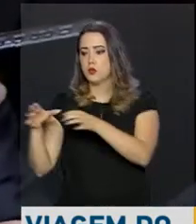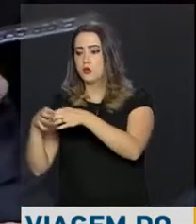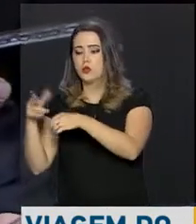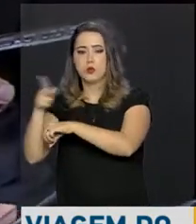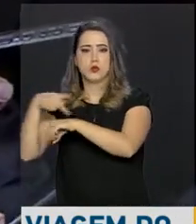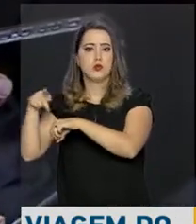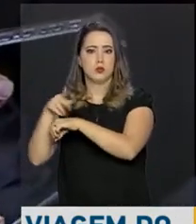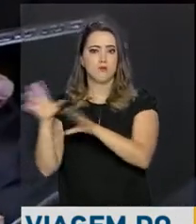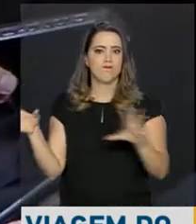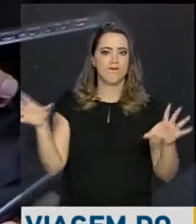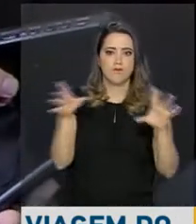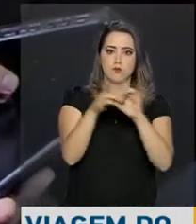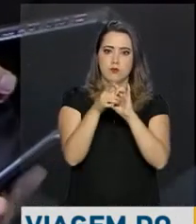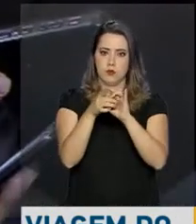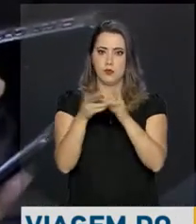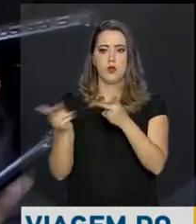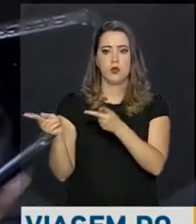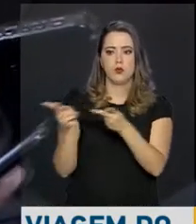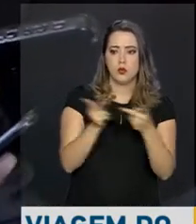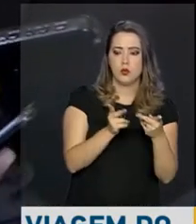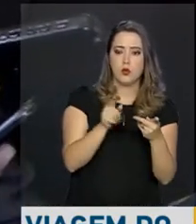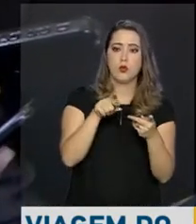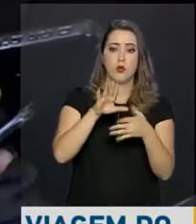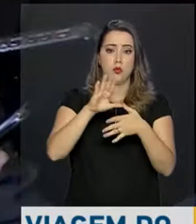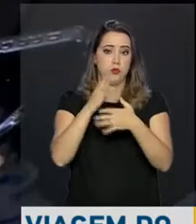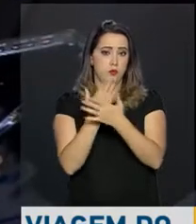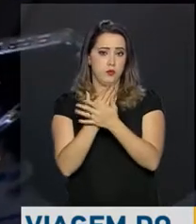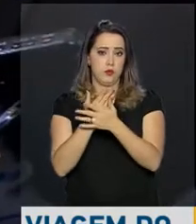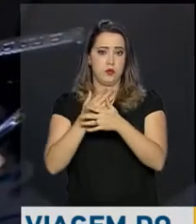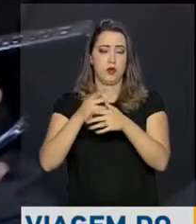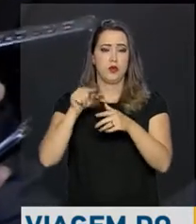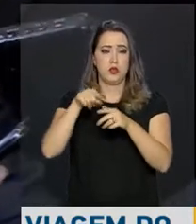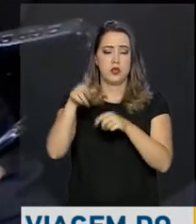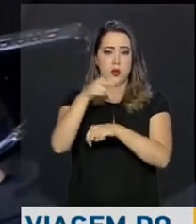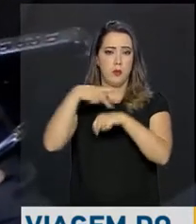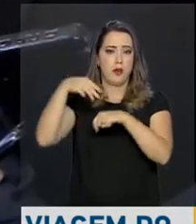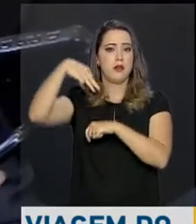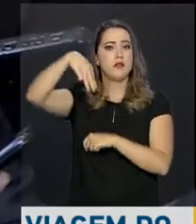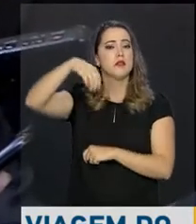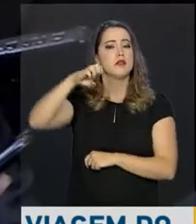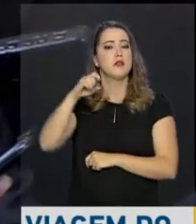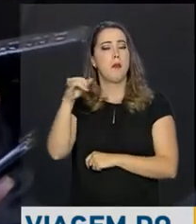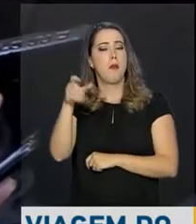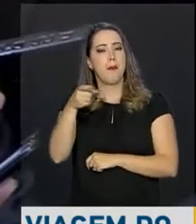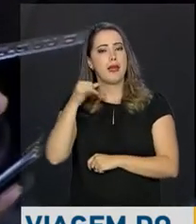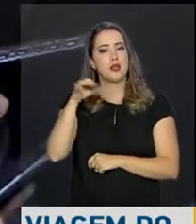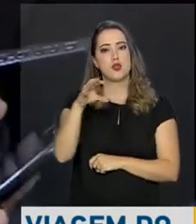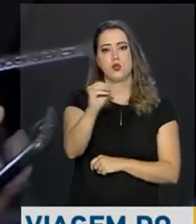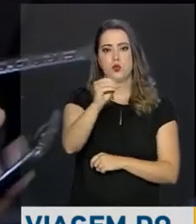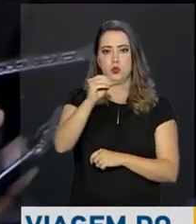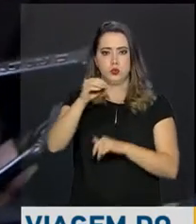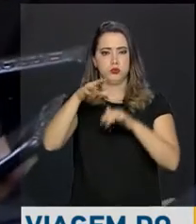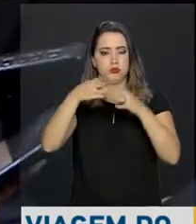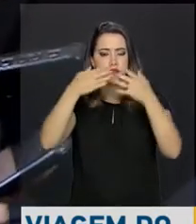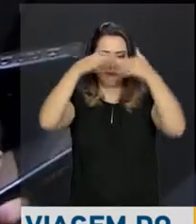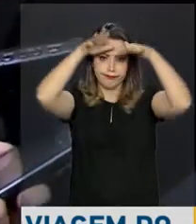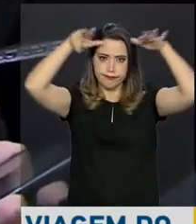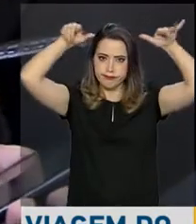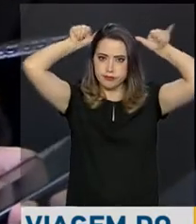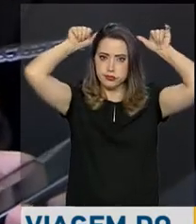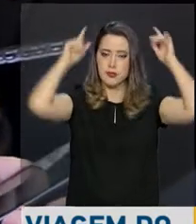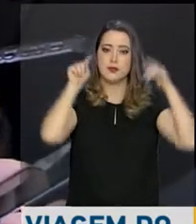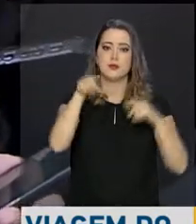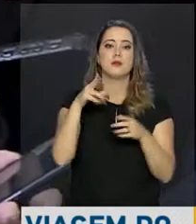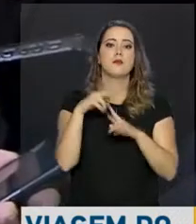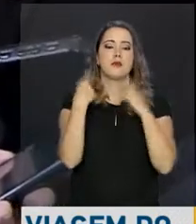Américas gerou o convite para os membros do Mercosul ir ao México numa reunião da Aliança para o Pacífico. Então, eu penso que esta reunião